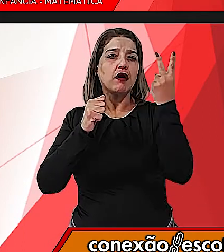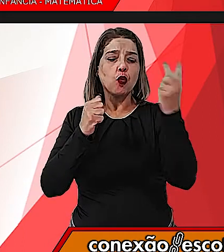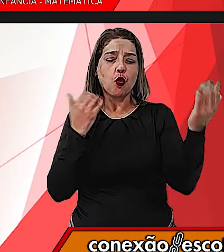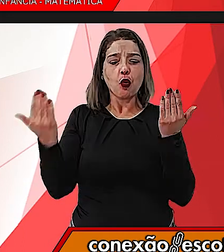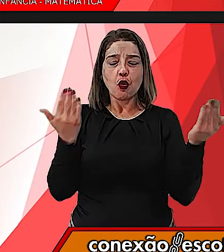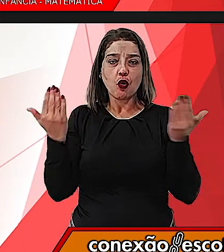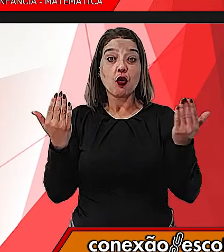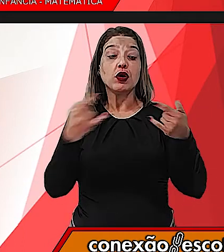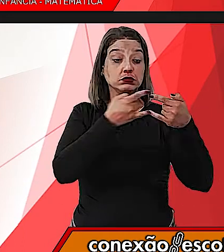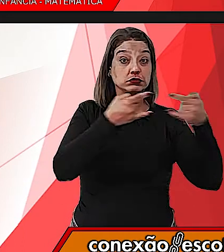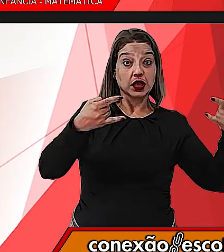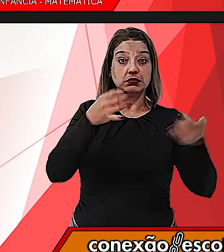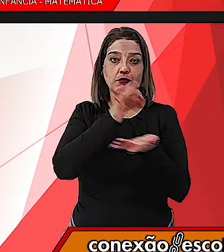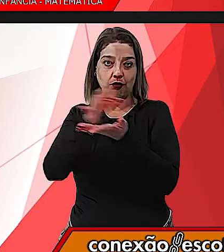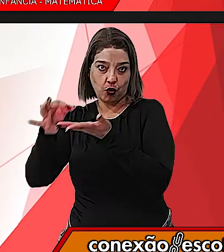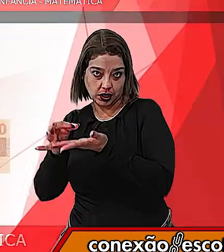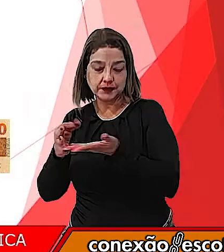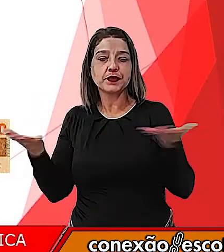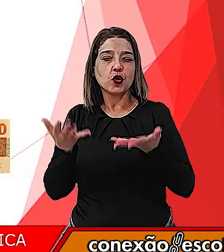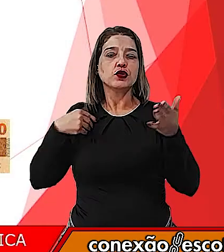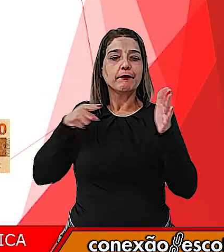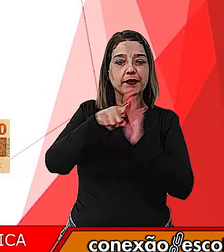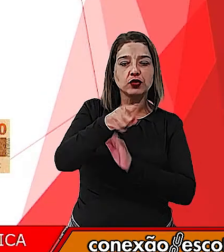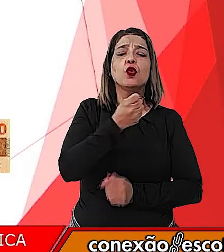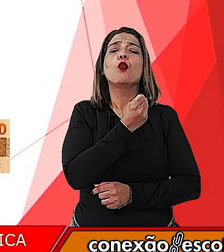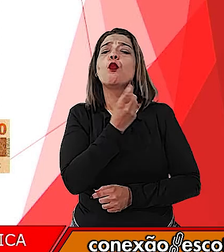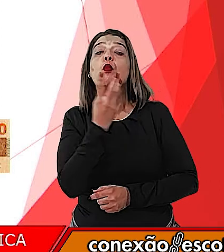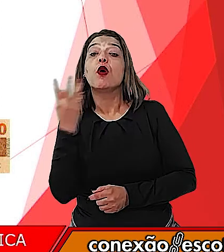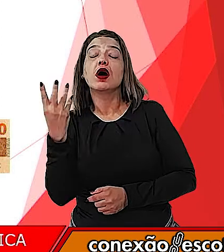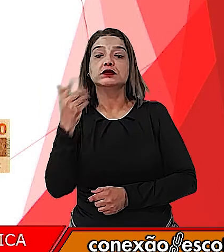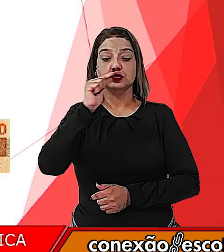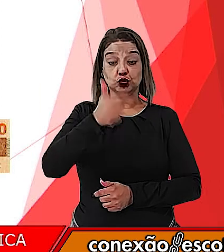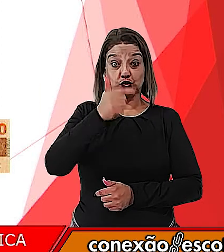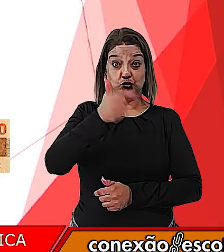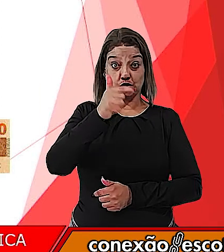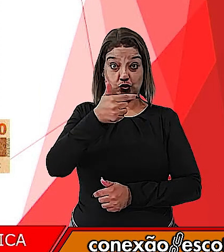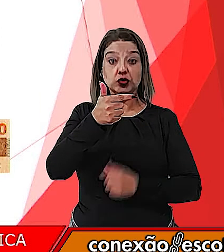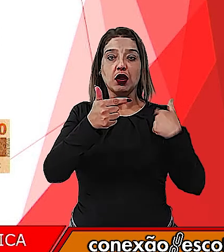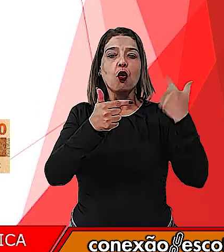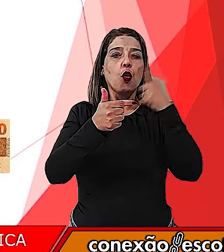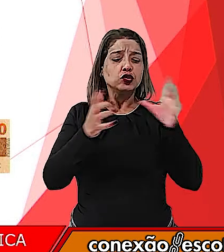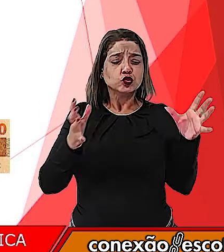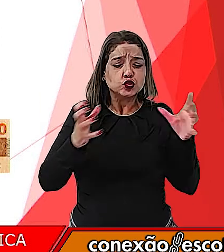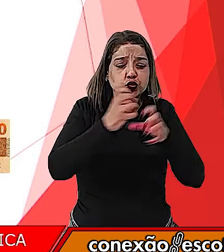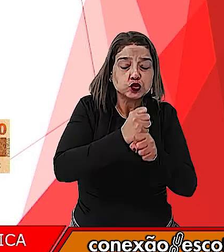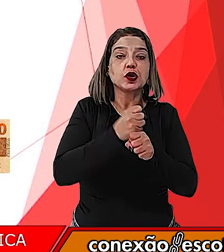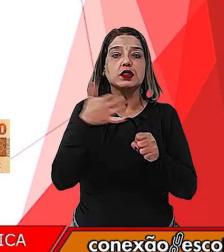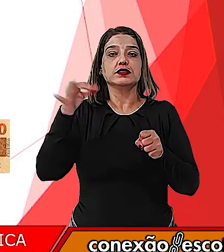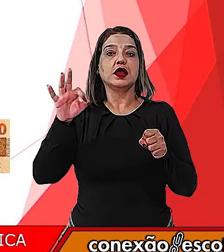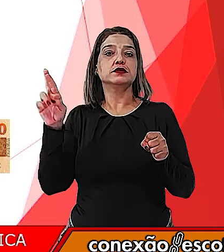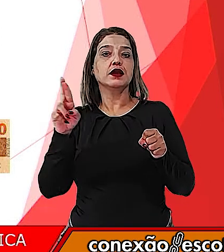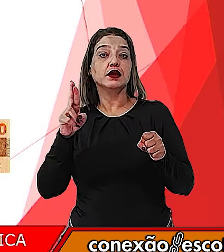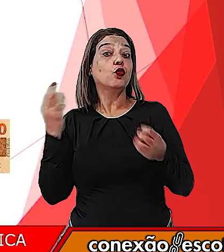Primeira pergunta. Quantas cédulas de R$ 2 são necessárias para juntar